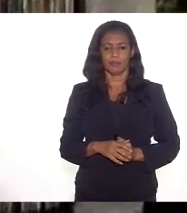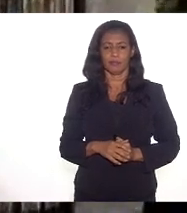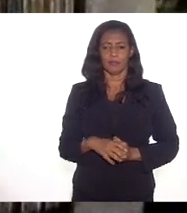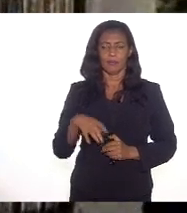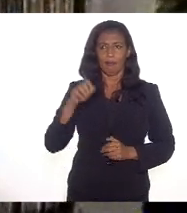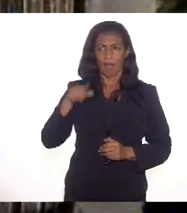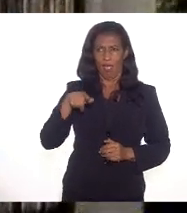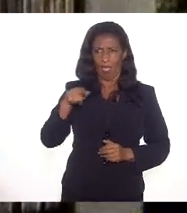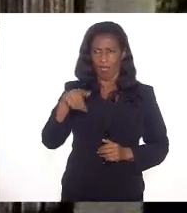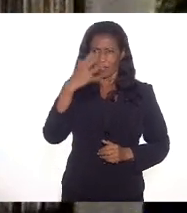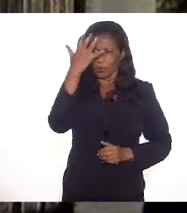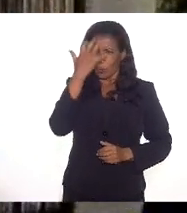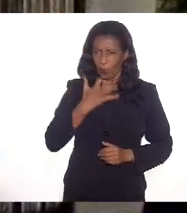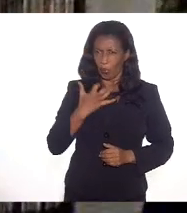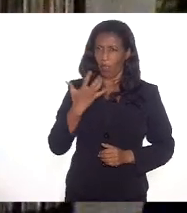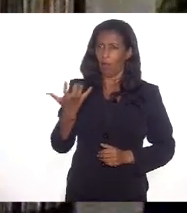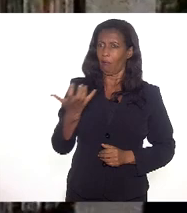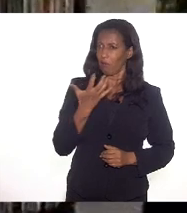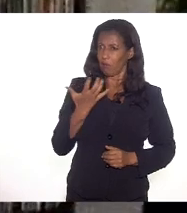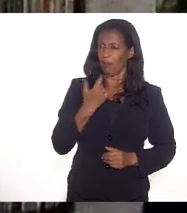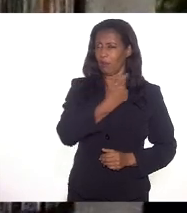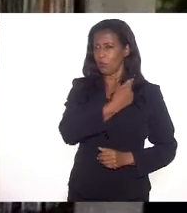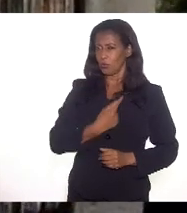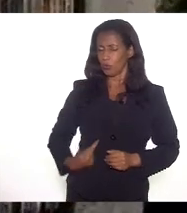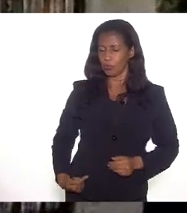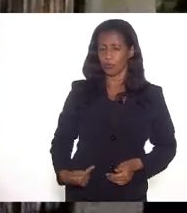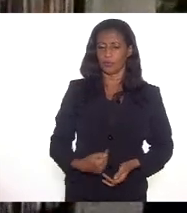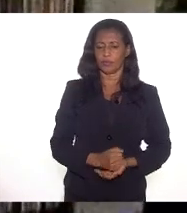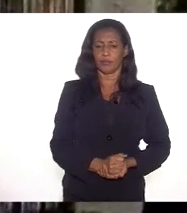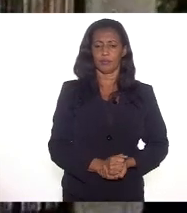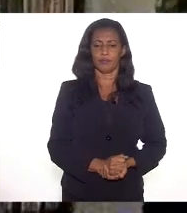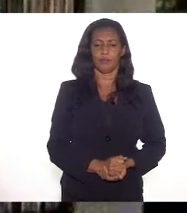É essa seriedade que queremos dos governos?